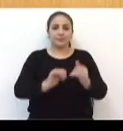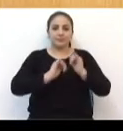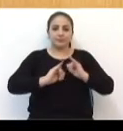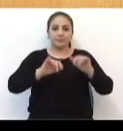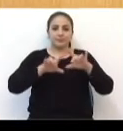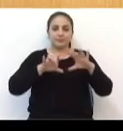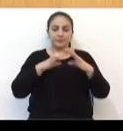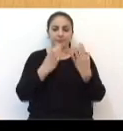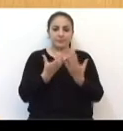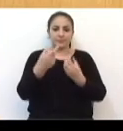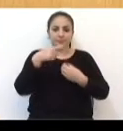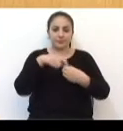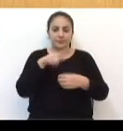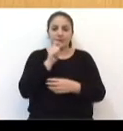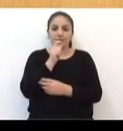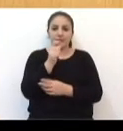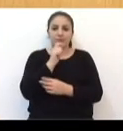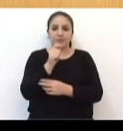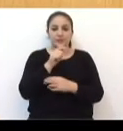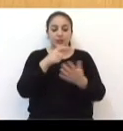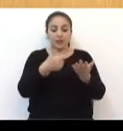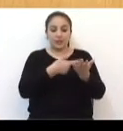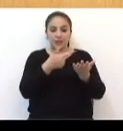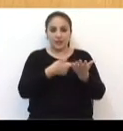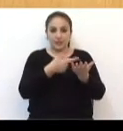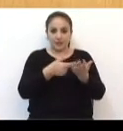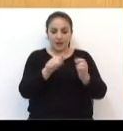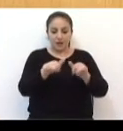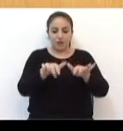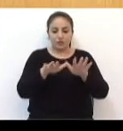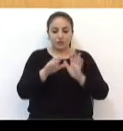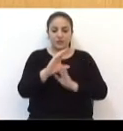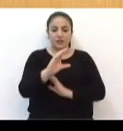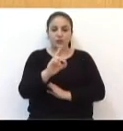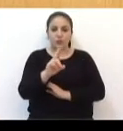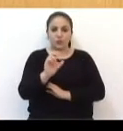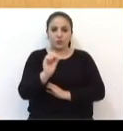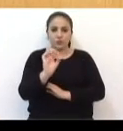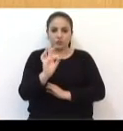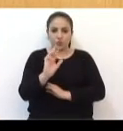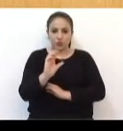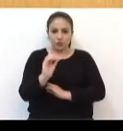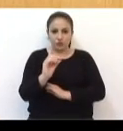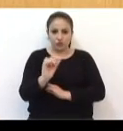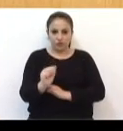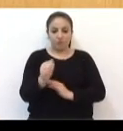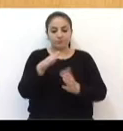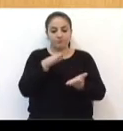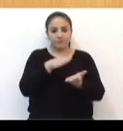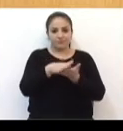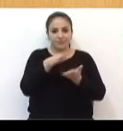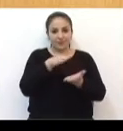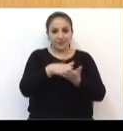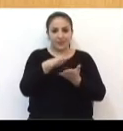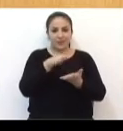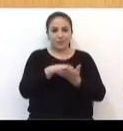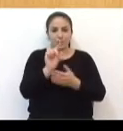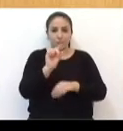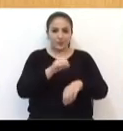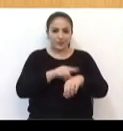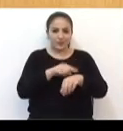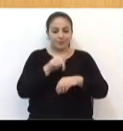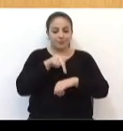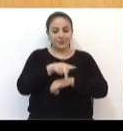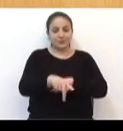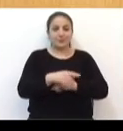O Jornal da Câmara retorna com uma entrevista sobre o livro Audiência de Custódia, lançado recentemente aqui em